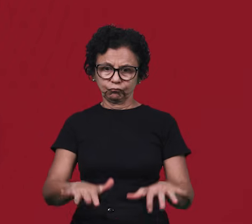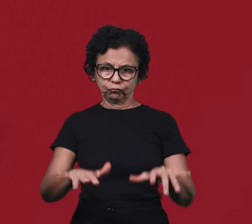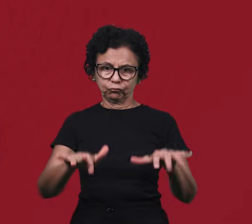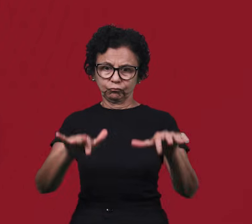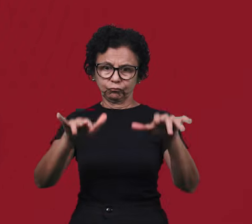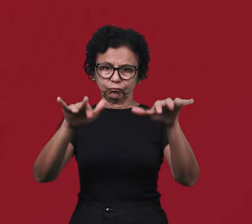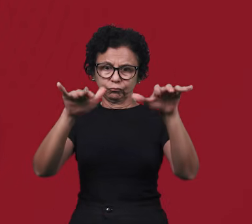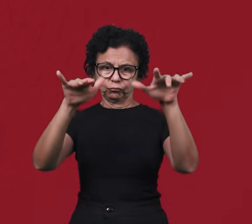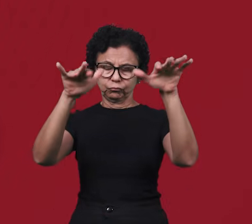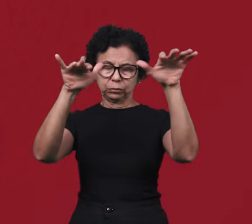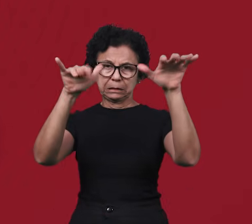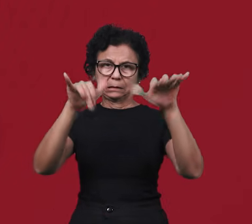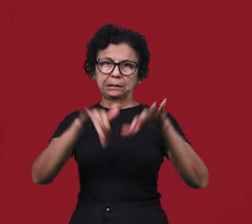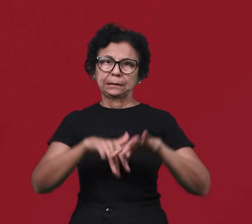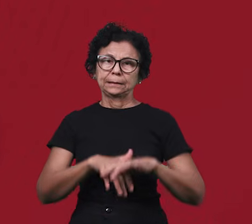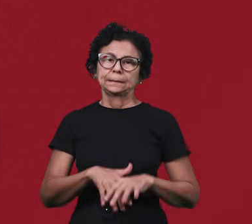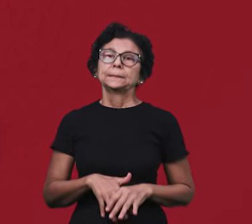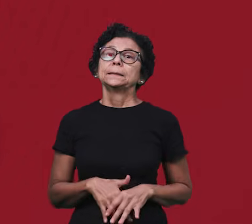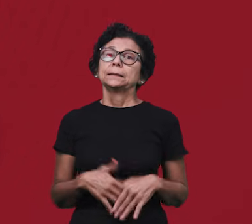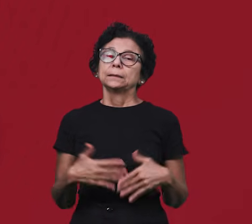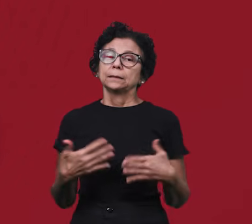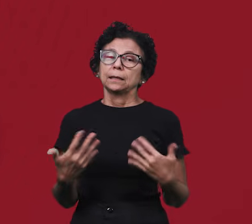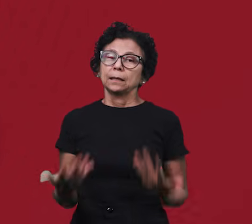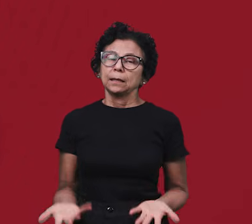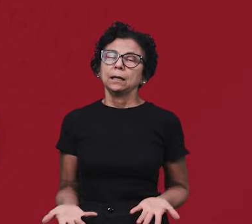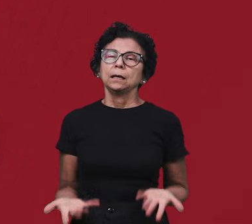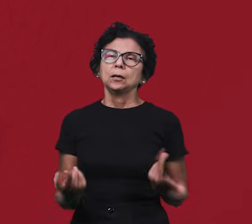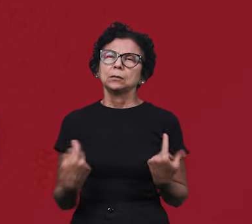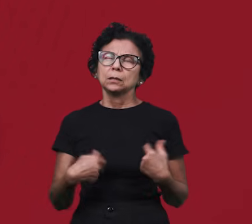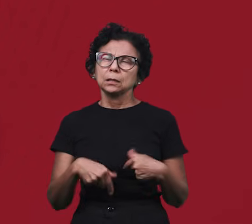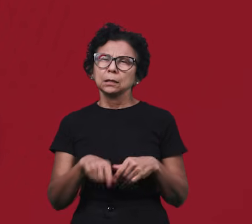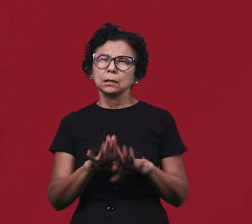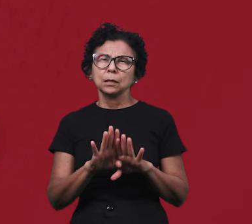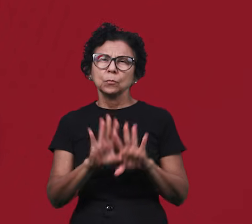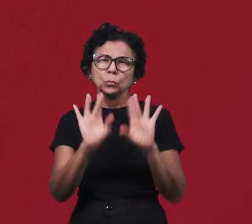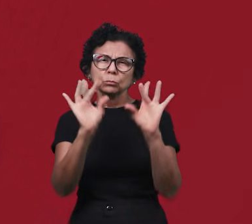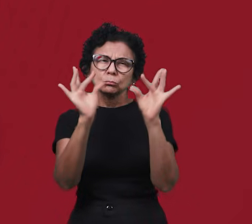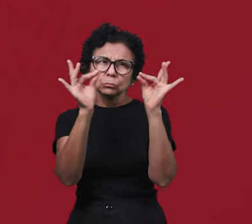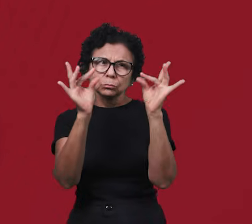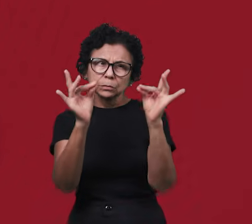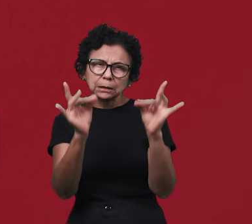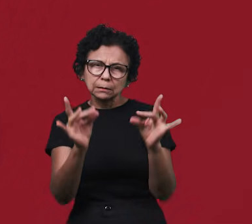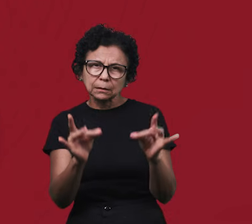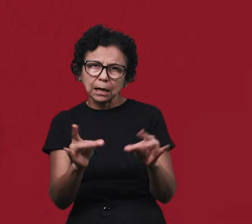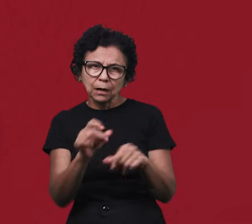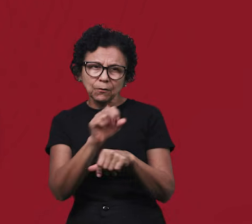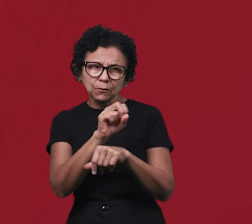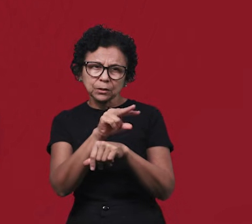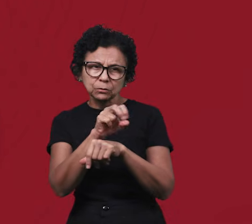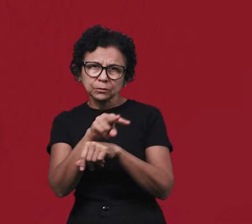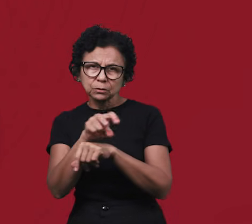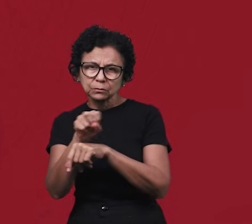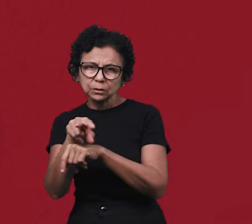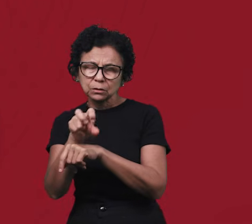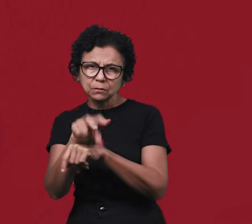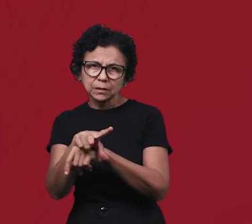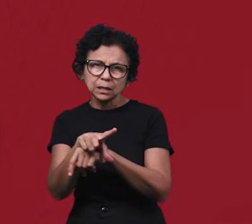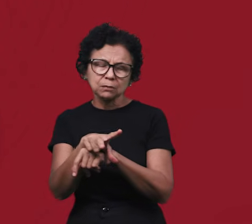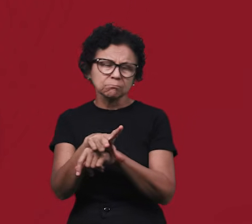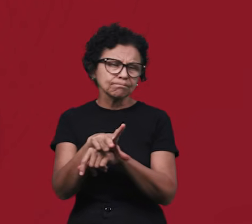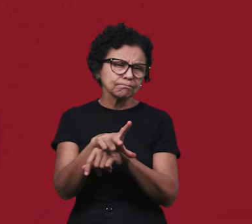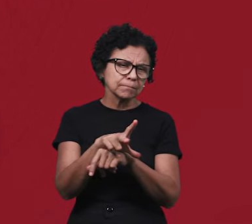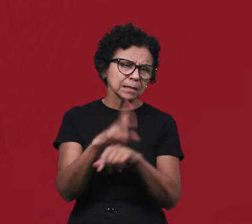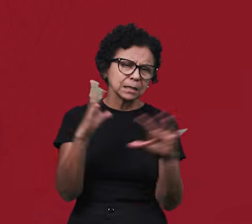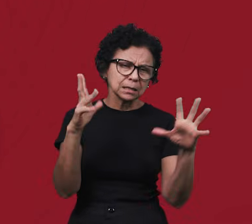Então, isso tudo teve que ter sido feito assim muito criteriosamente, a desinfecção das igrejas,